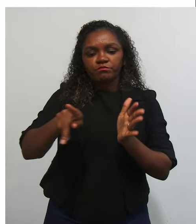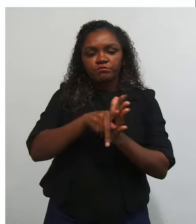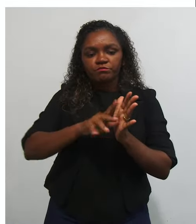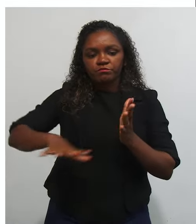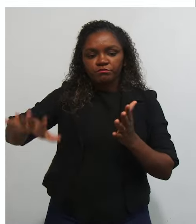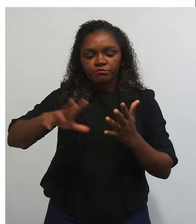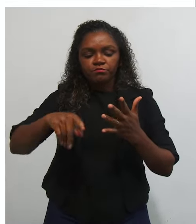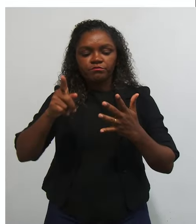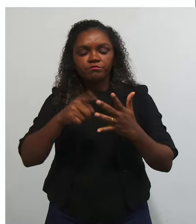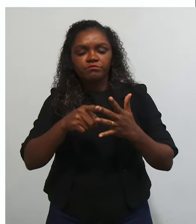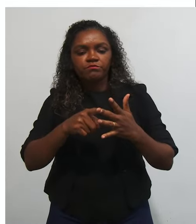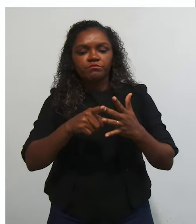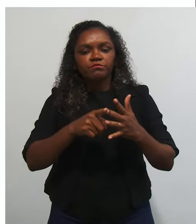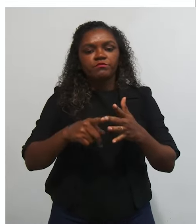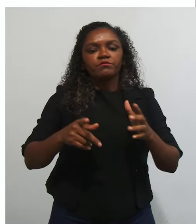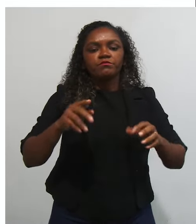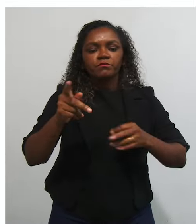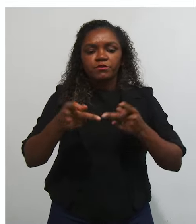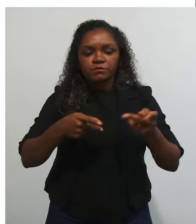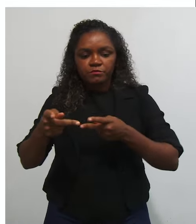funcional, programática,